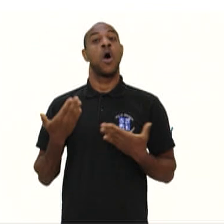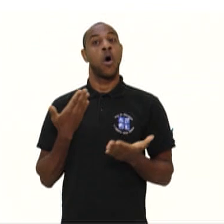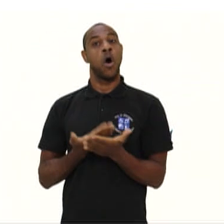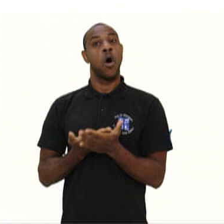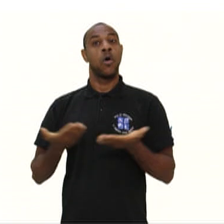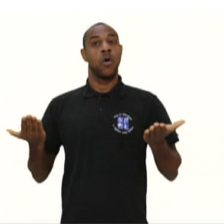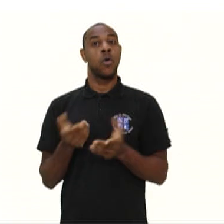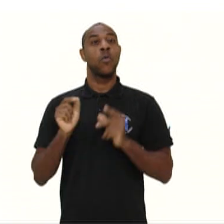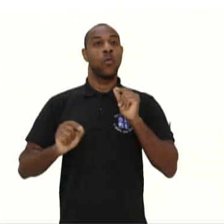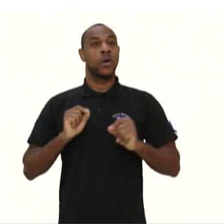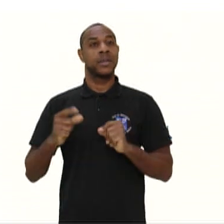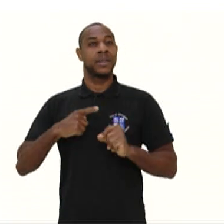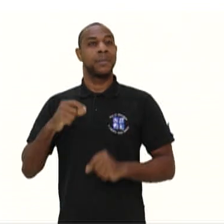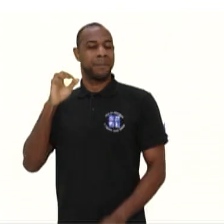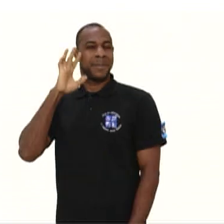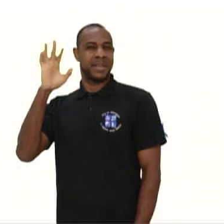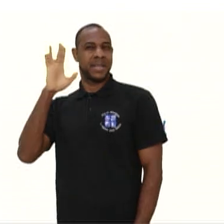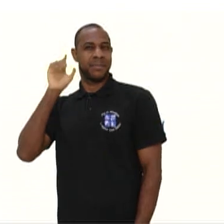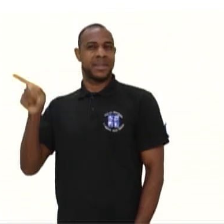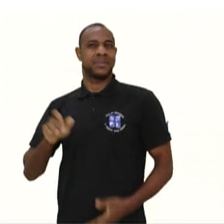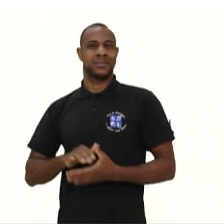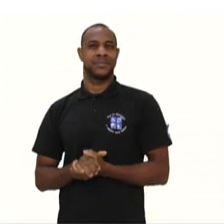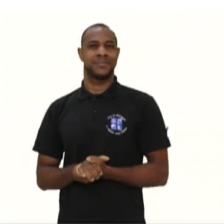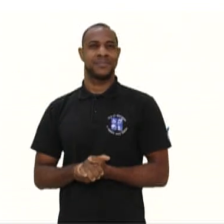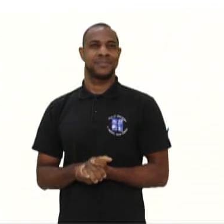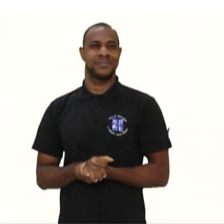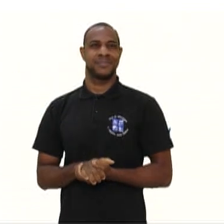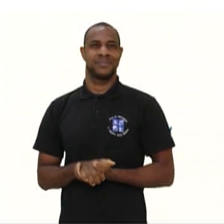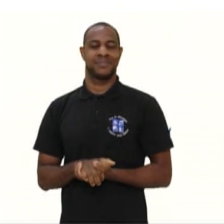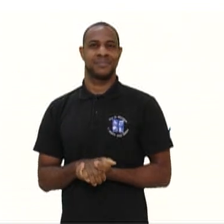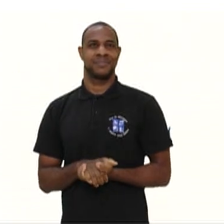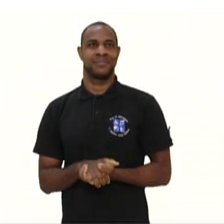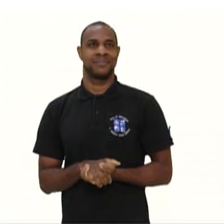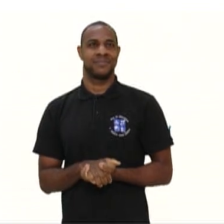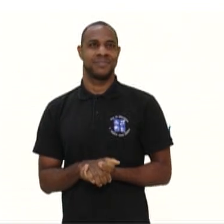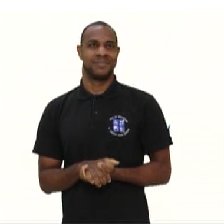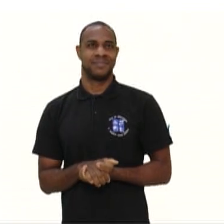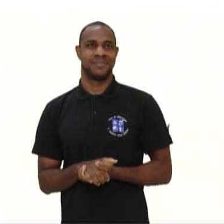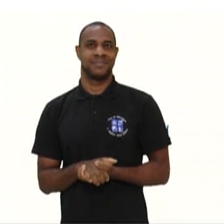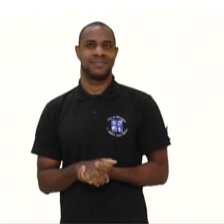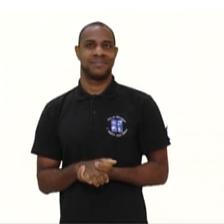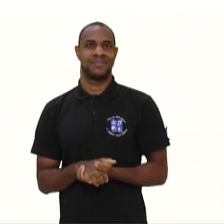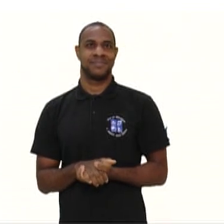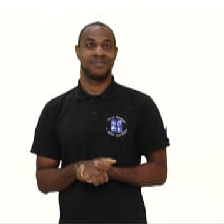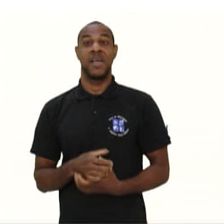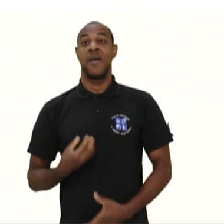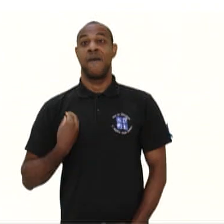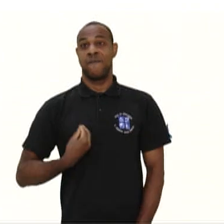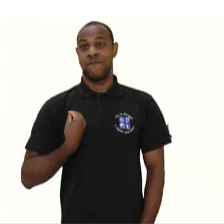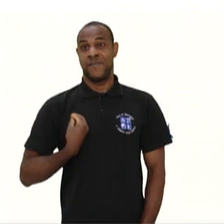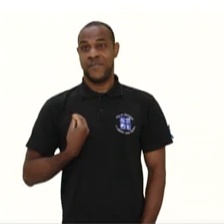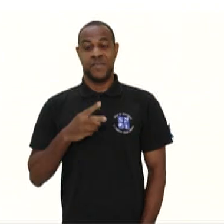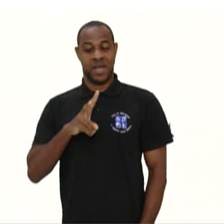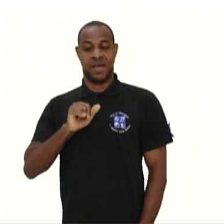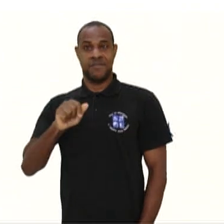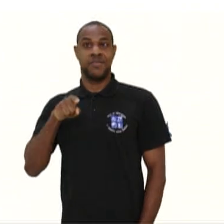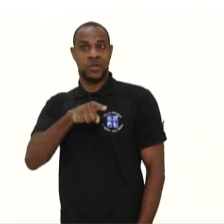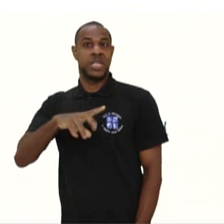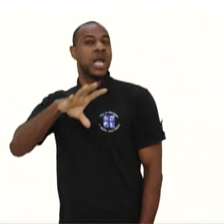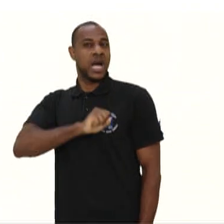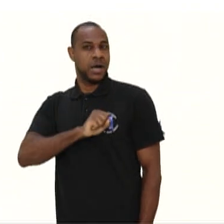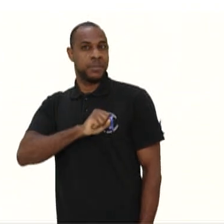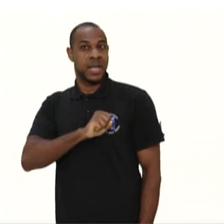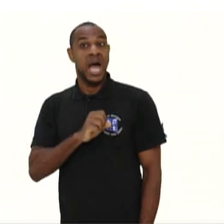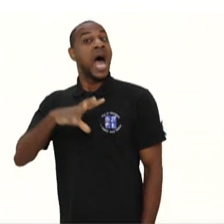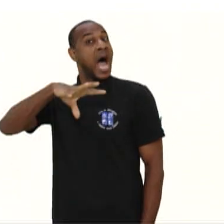nós temos o nosso pensamento. Live the life you love, love the life you live. Viva a vida que você ama,